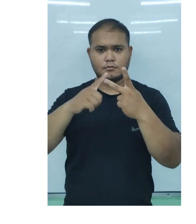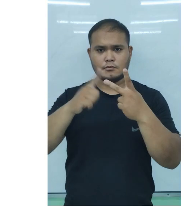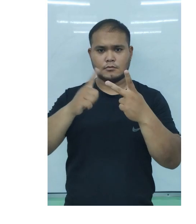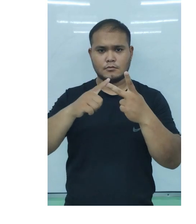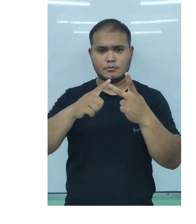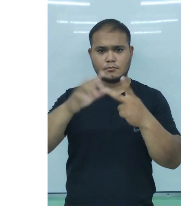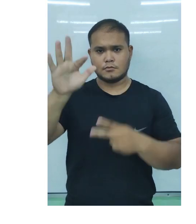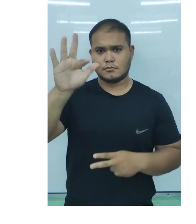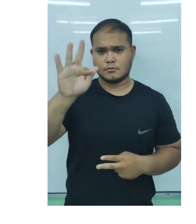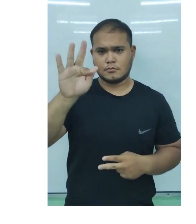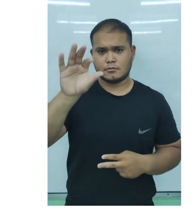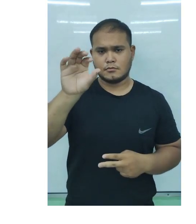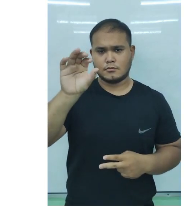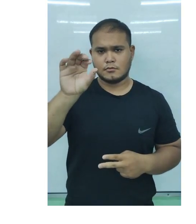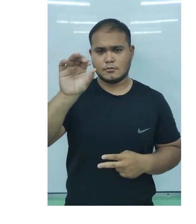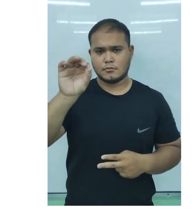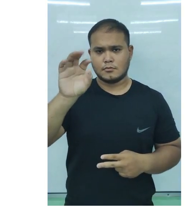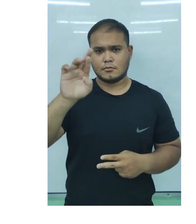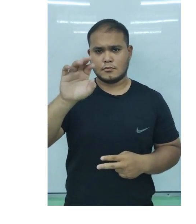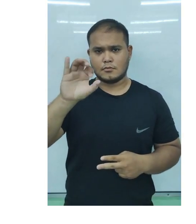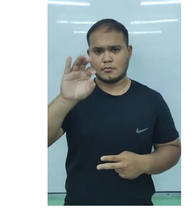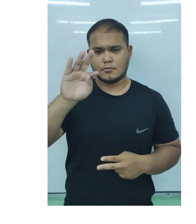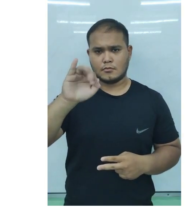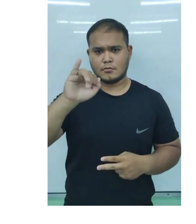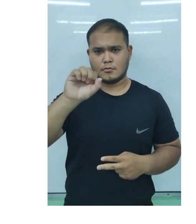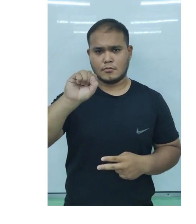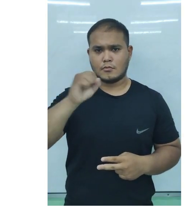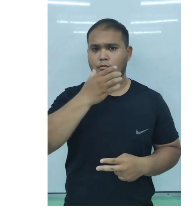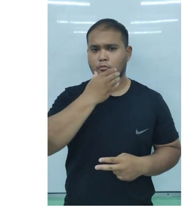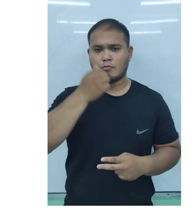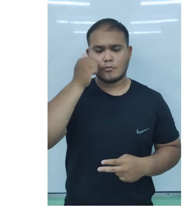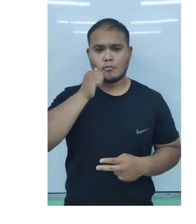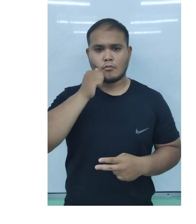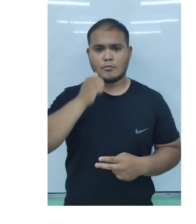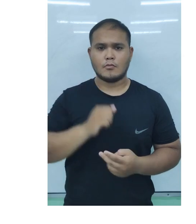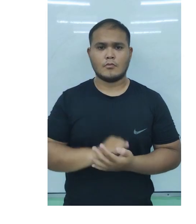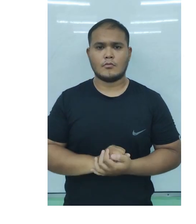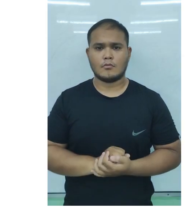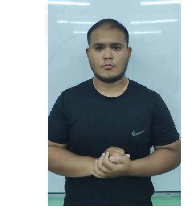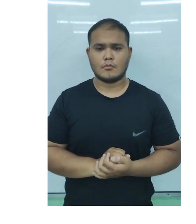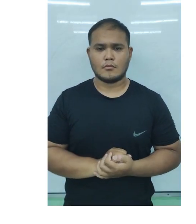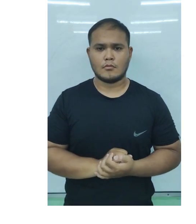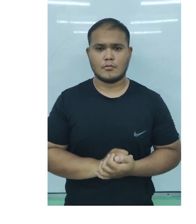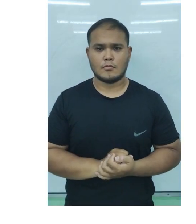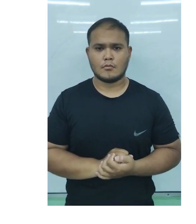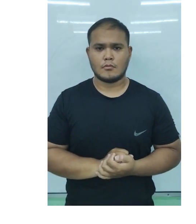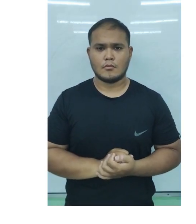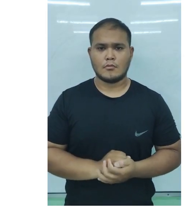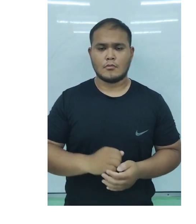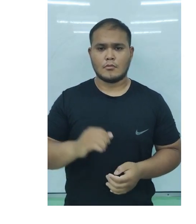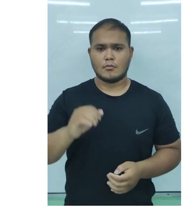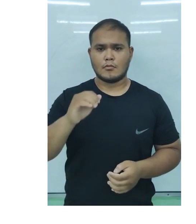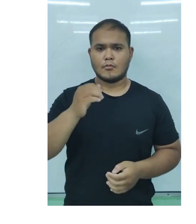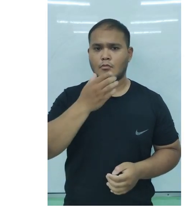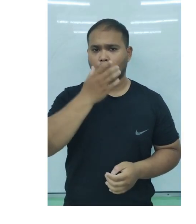masculino e do feminino. Forte, que é a forma do neutro. E aí a gente retira o genitivo